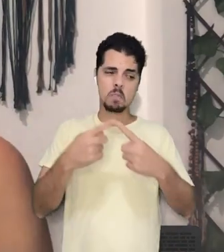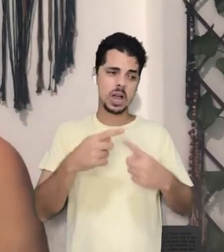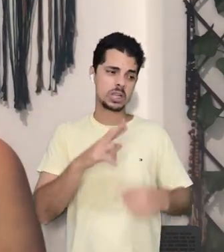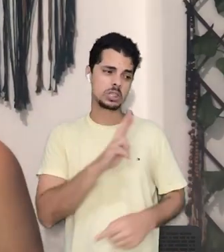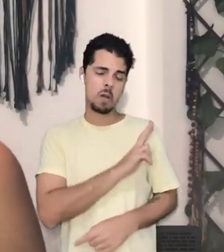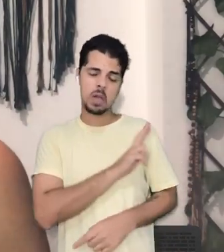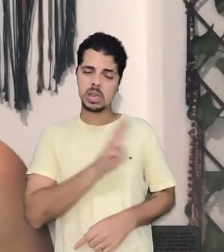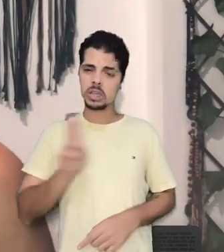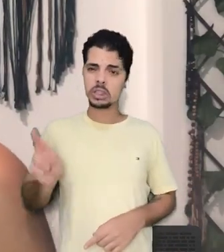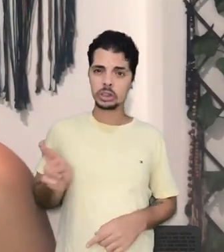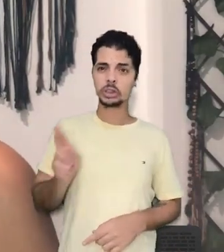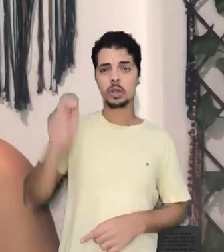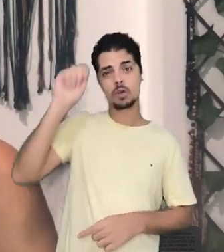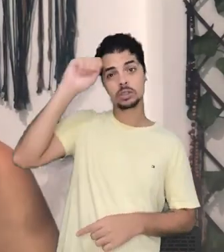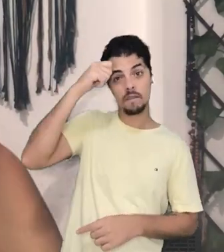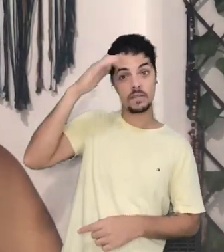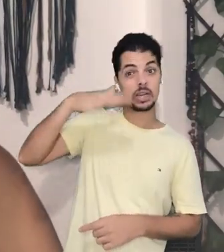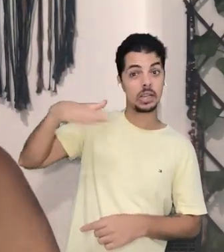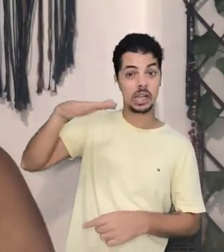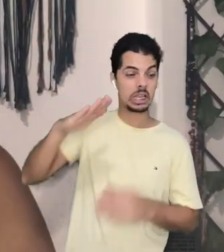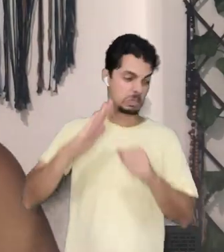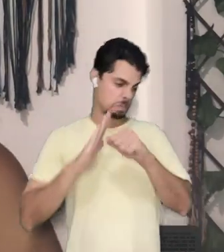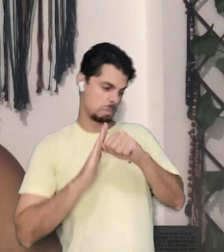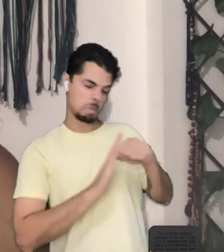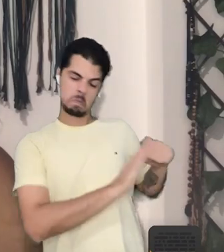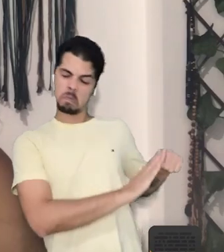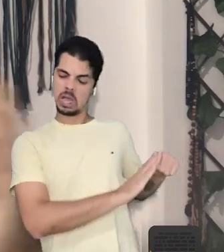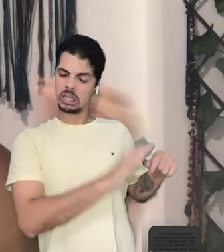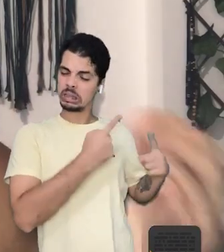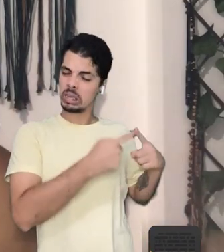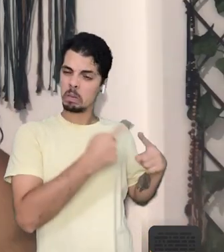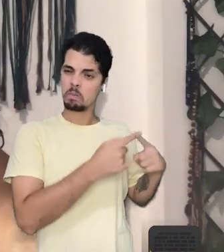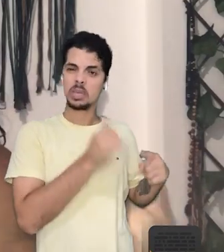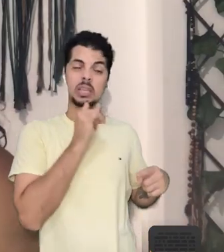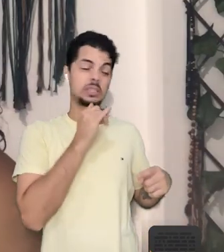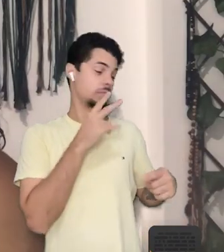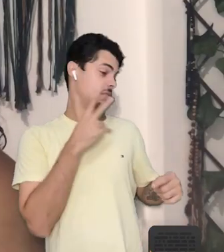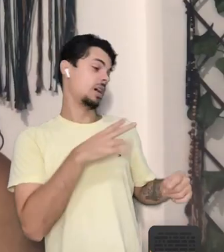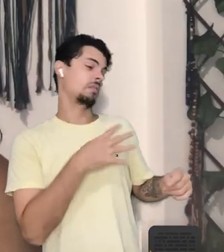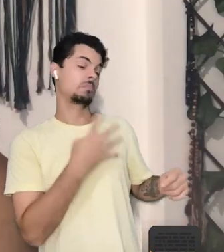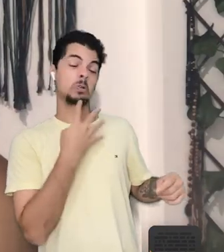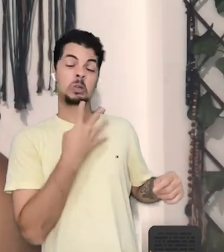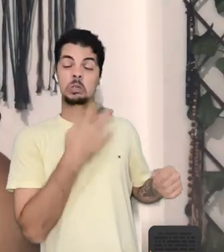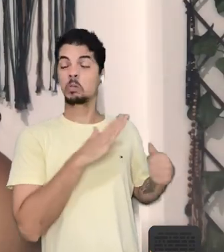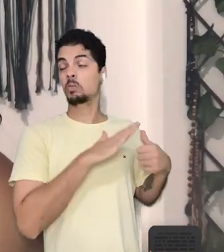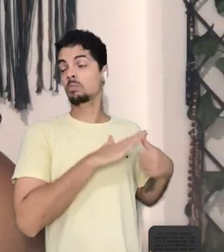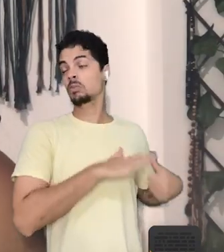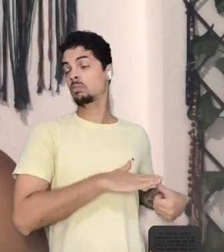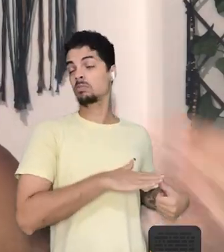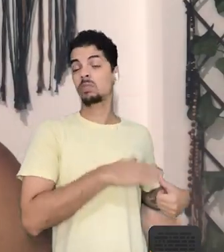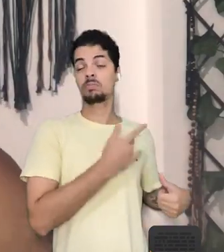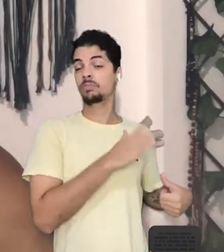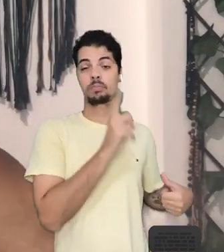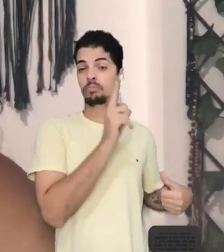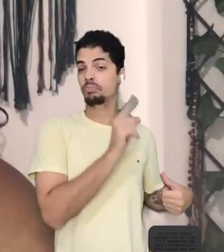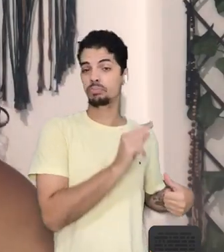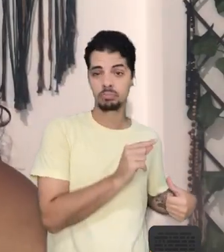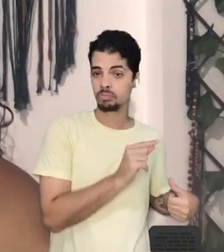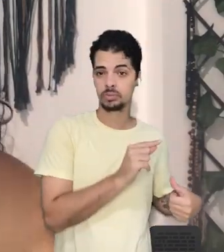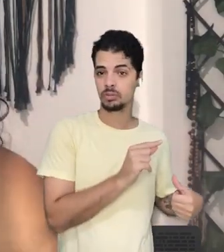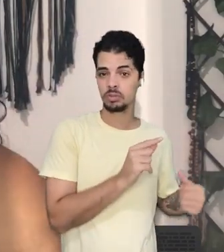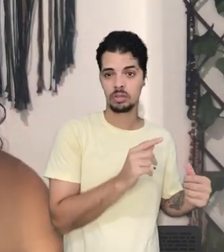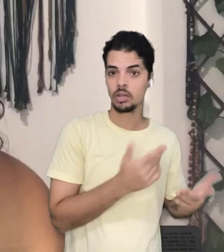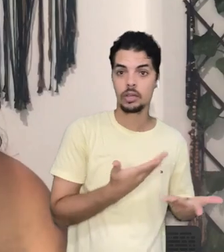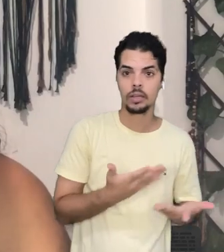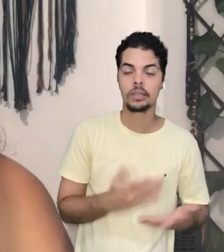culturas subalternizadas, relegadas e taxadas como inferiores. Outra